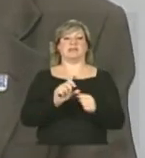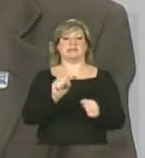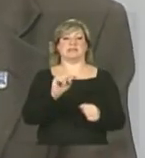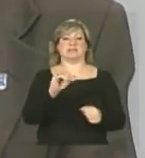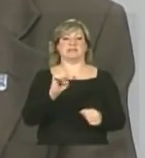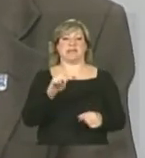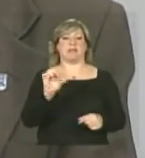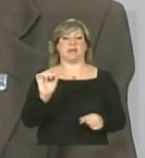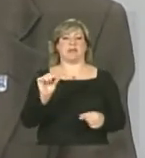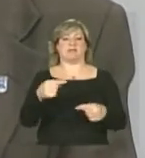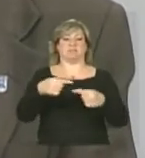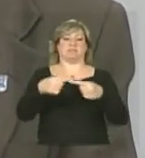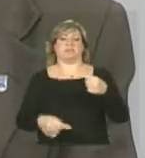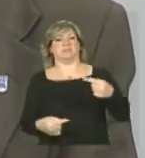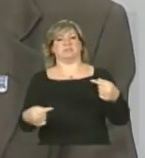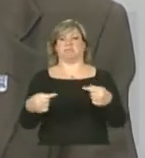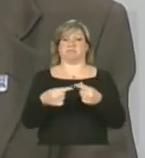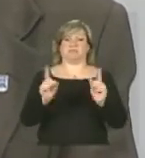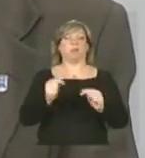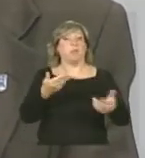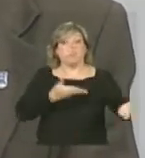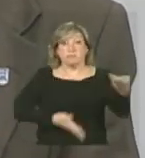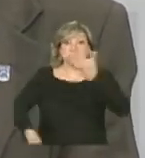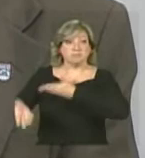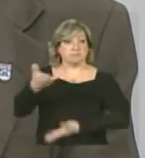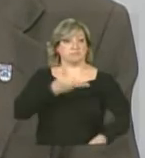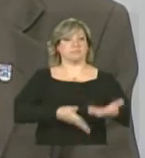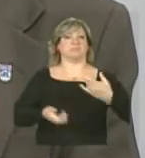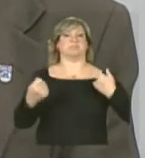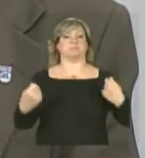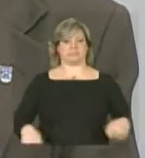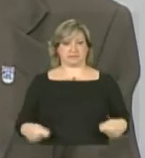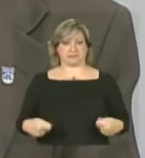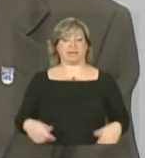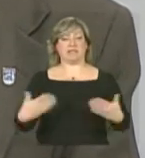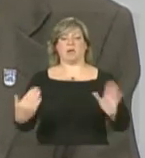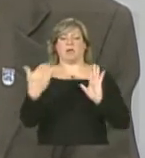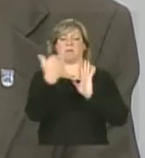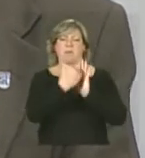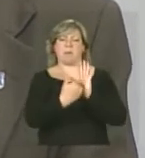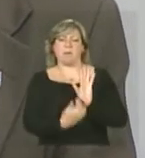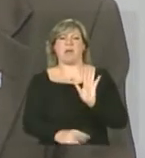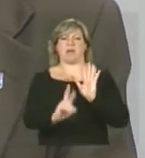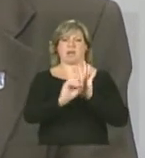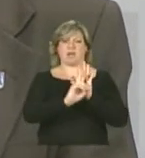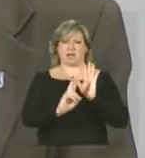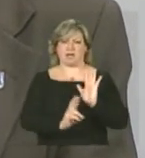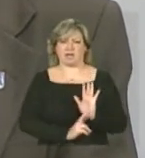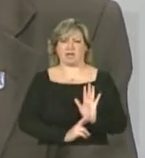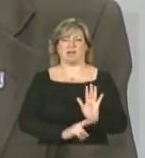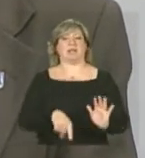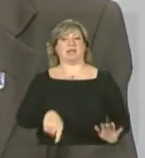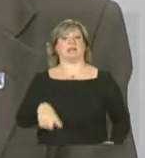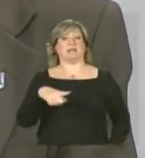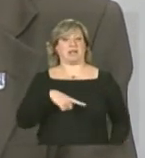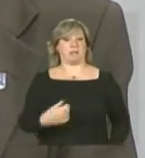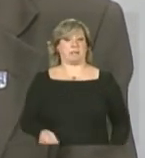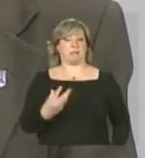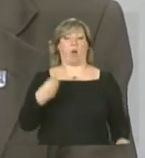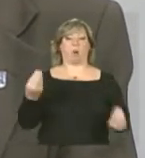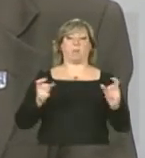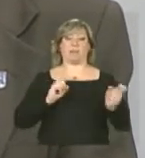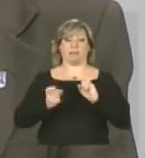de forma articulada. Portanto, os pré-requisitos que nós estamos colocando, isso apareceu como